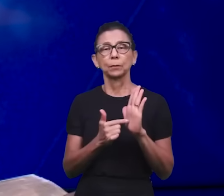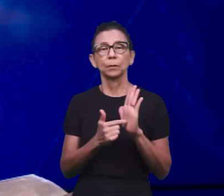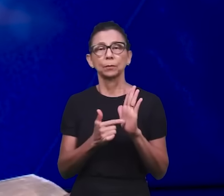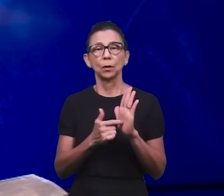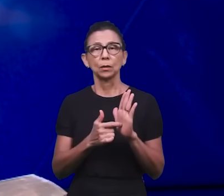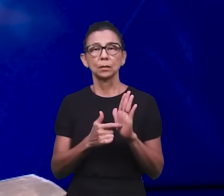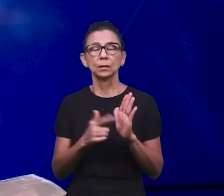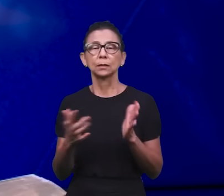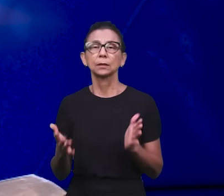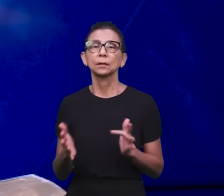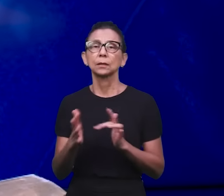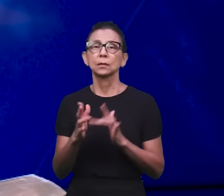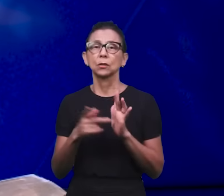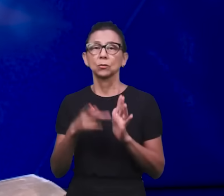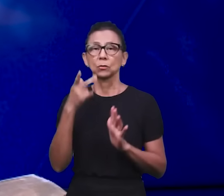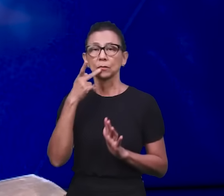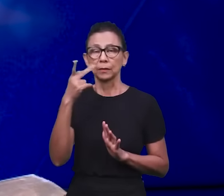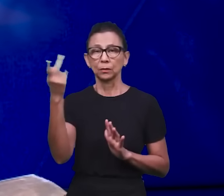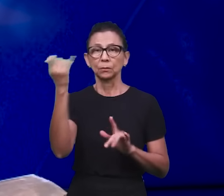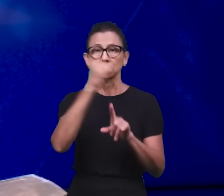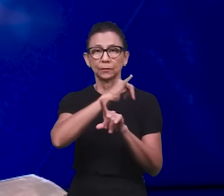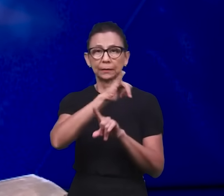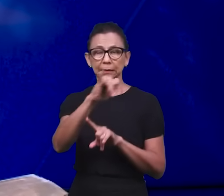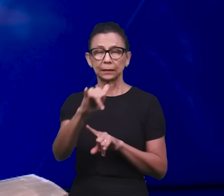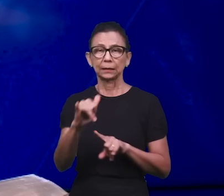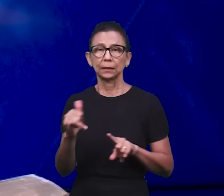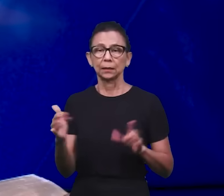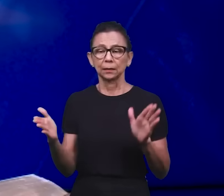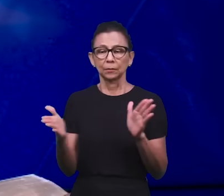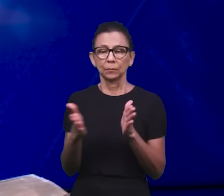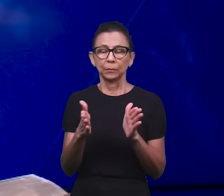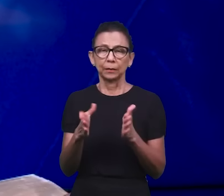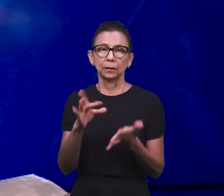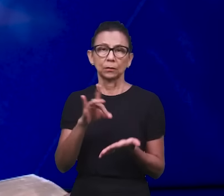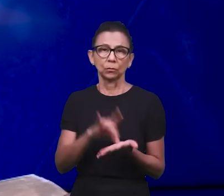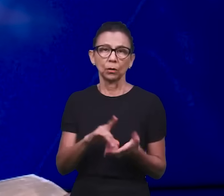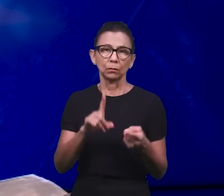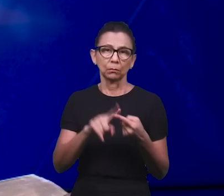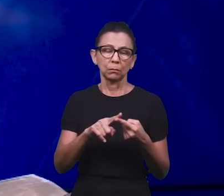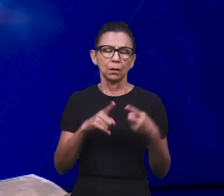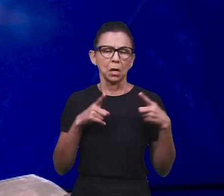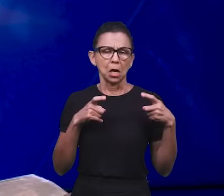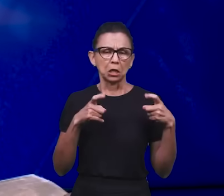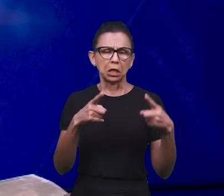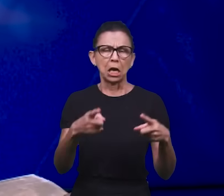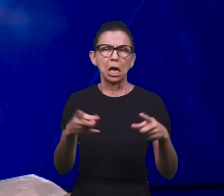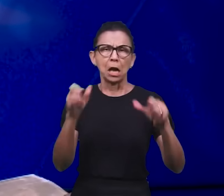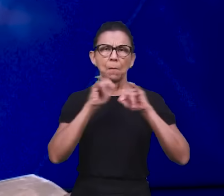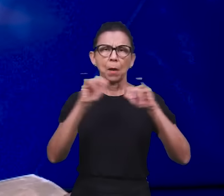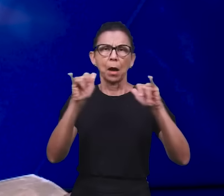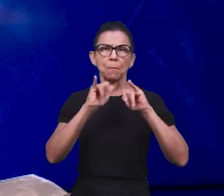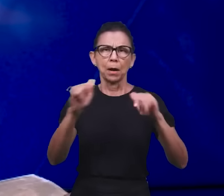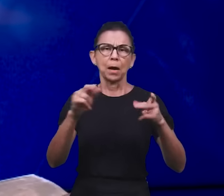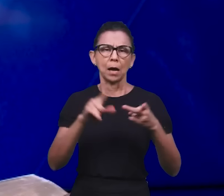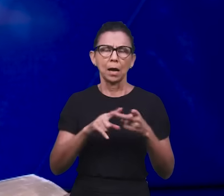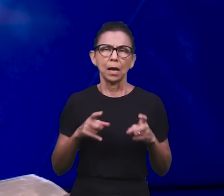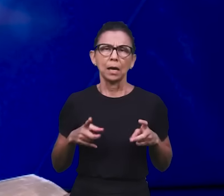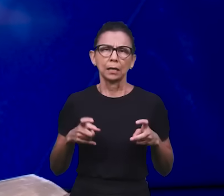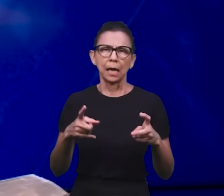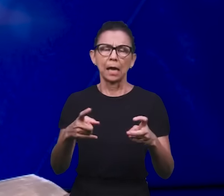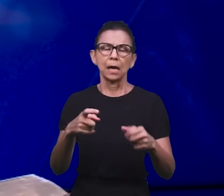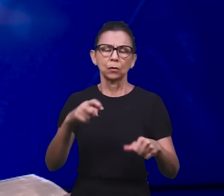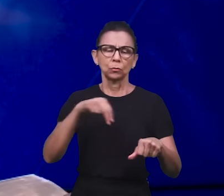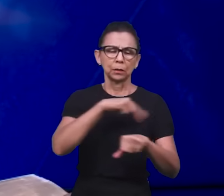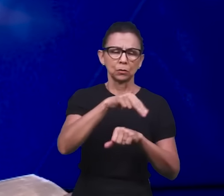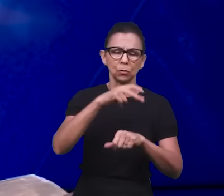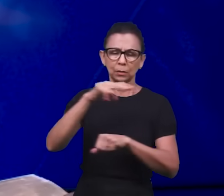proferidas pelo Senhor Jesus para este tempo, que se refere às guerras, rumores de guerras, nação contra